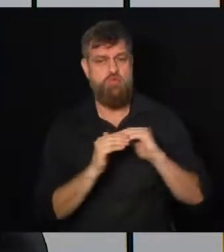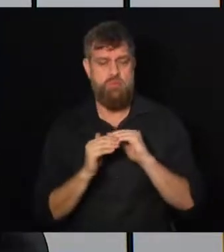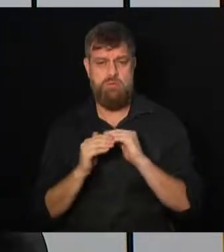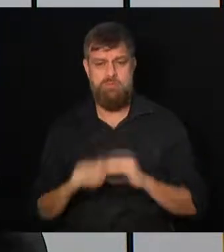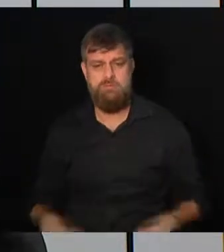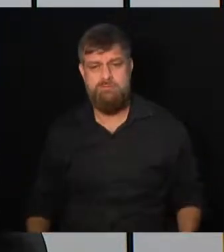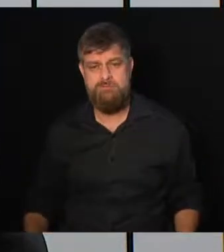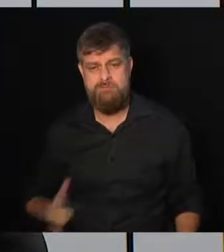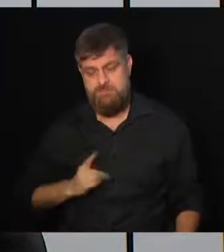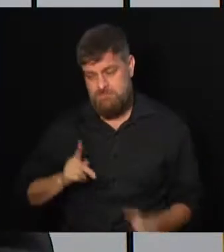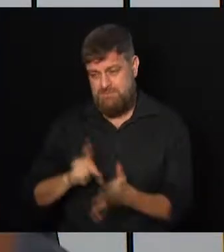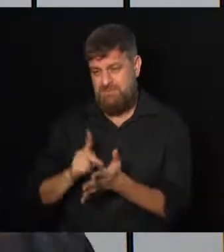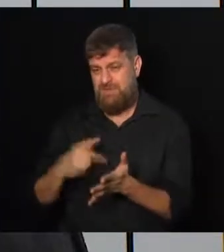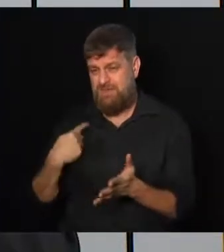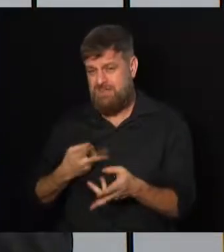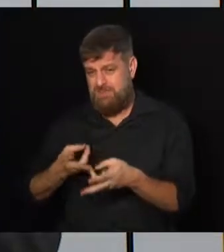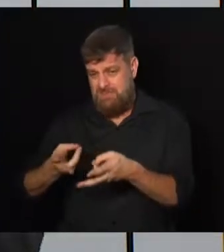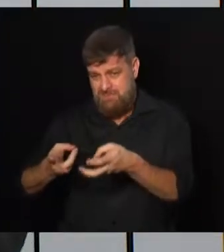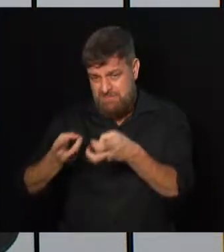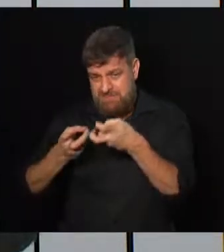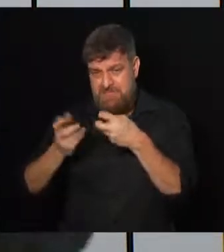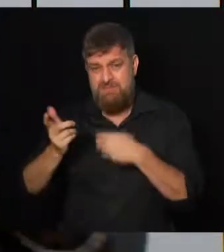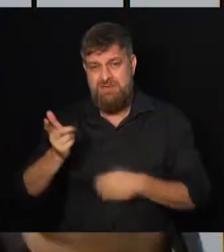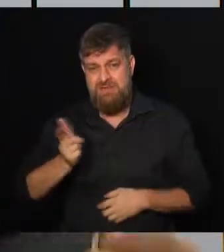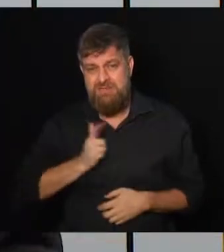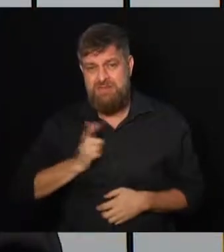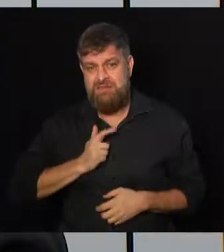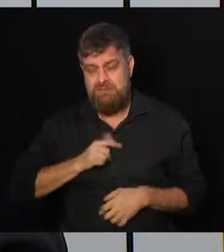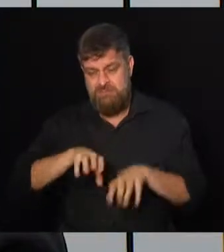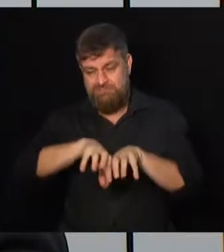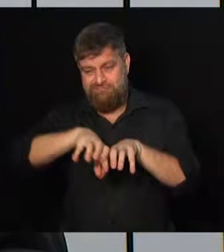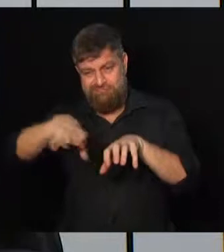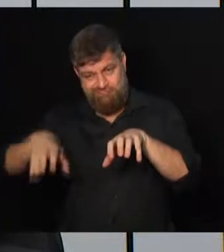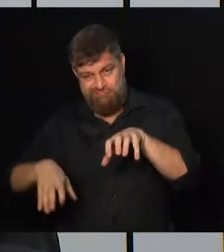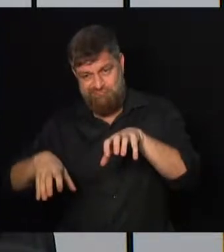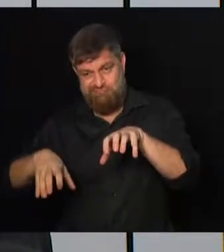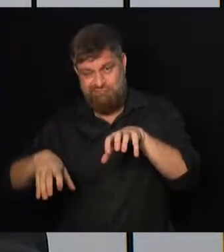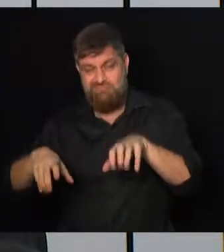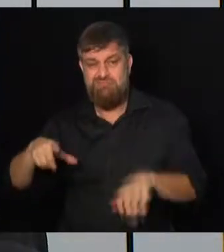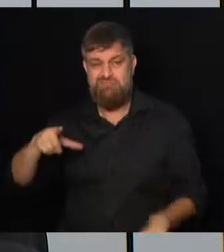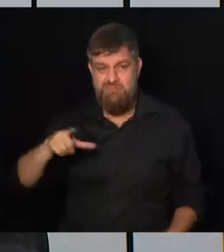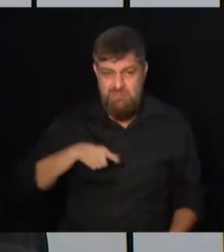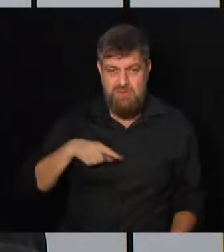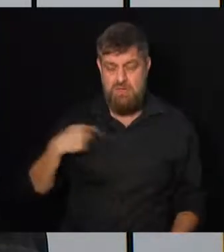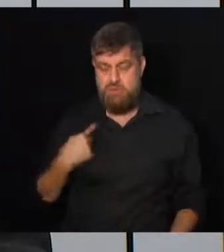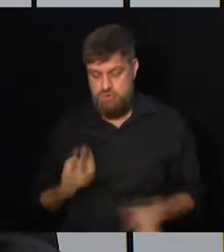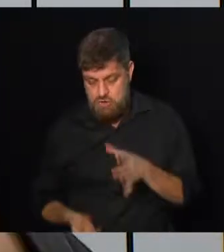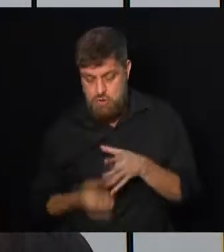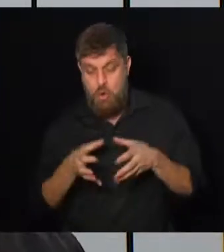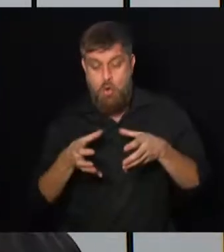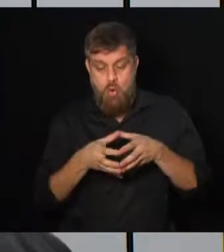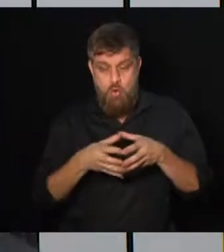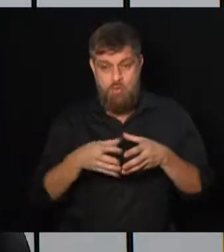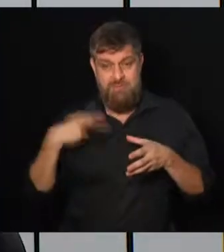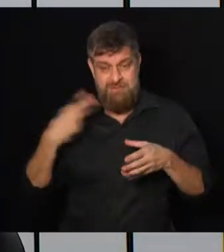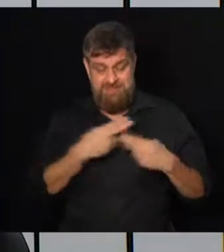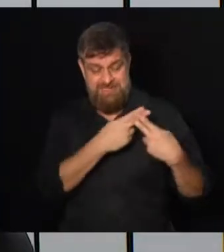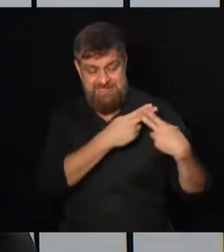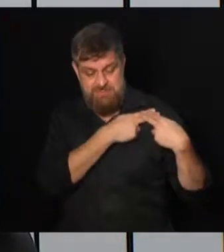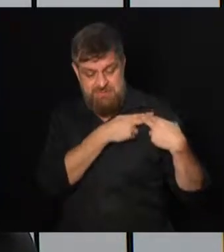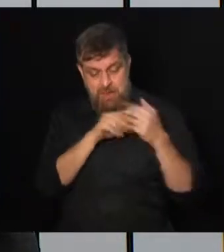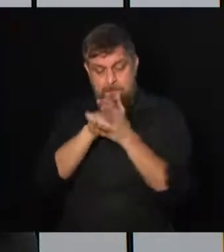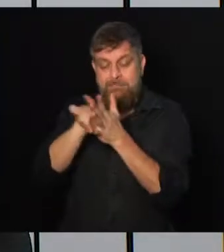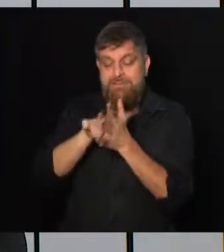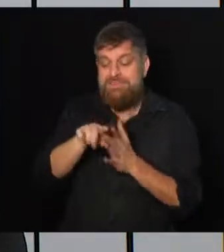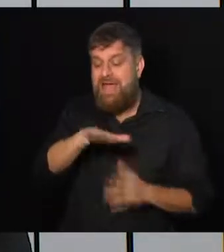na verdade, a gente percebe que hoje existe esse esgarçamento. Então, por isso é que nós formamos uma comissão, especialmente aqui na cidade